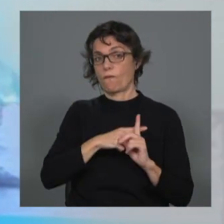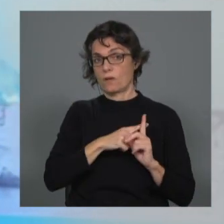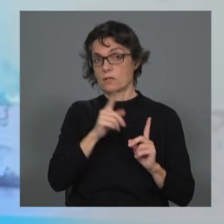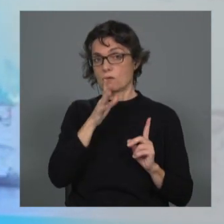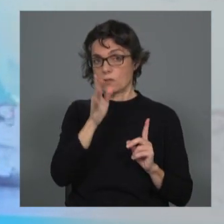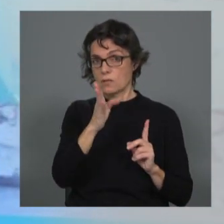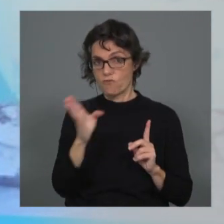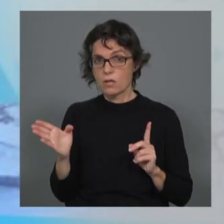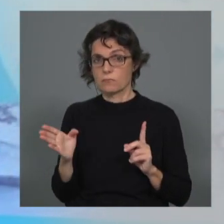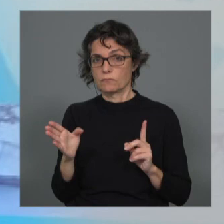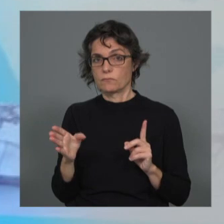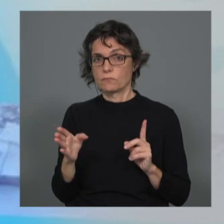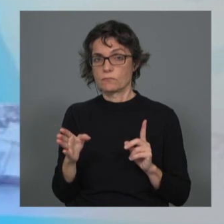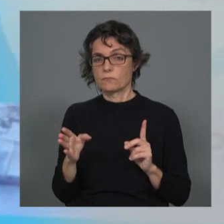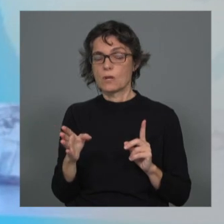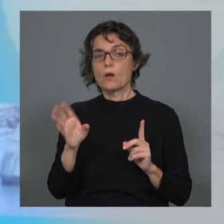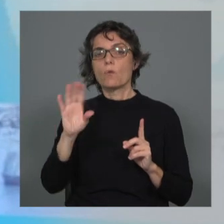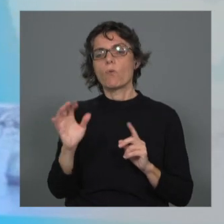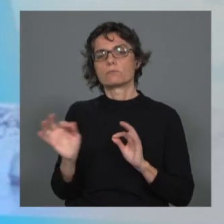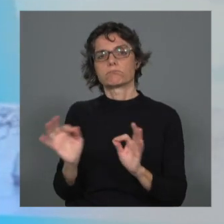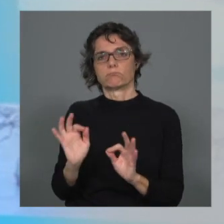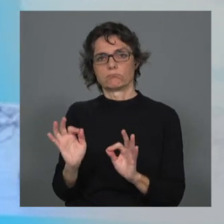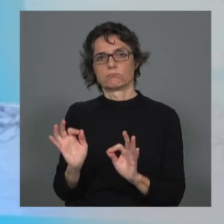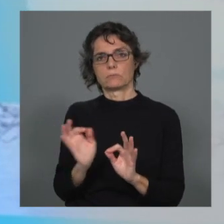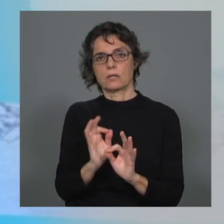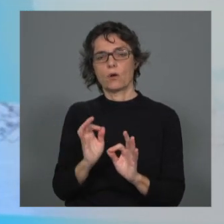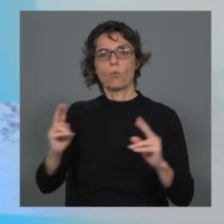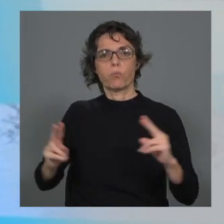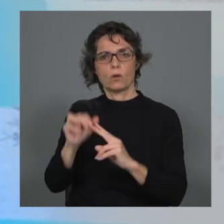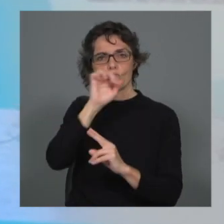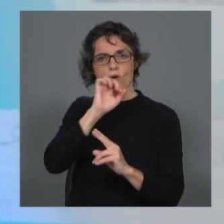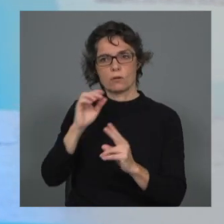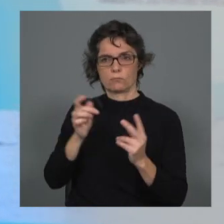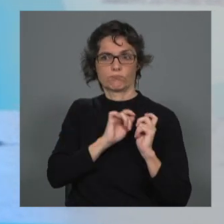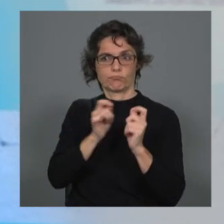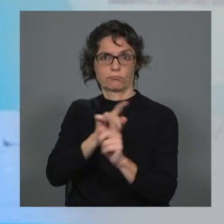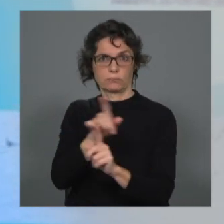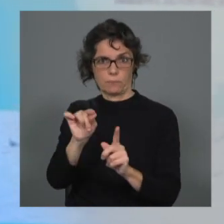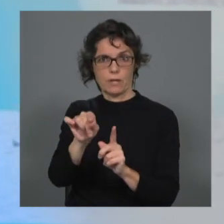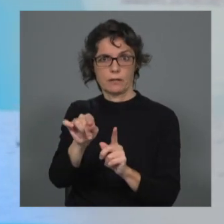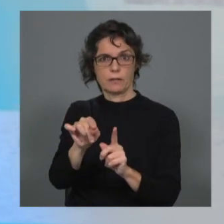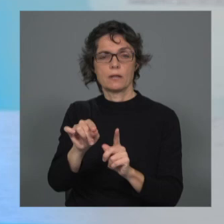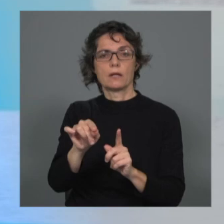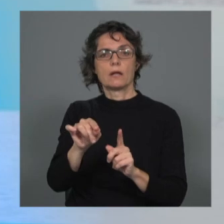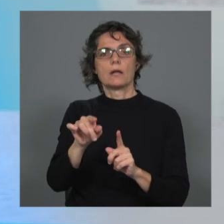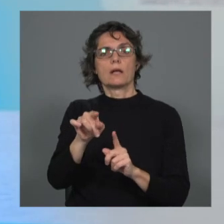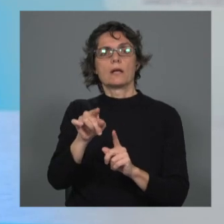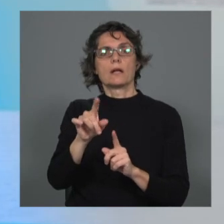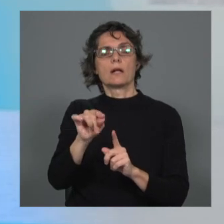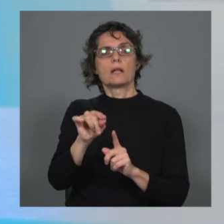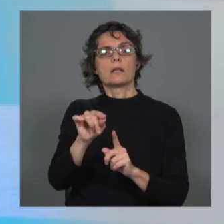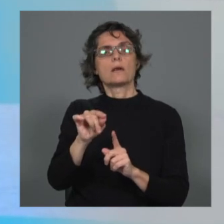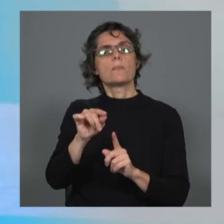disso, designadamente na preparação do sínodo, deste tempo de sínodo, designadamente ao chamar a atenção